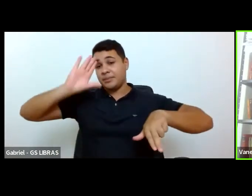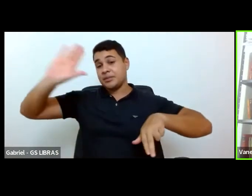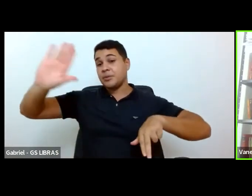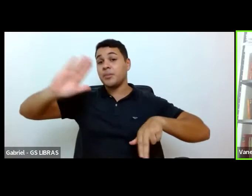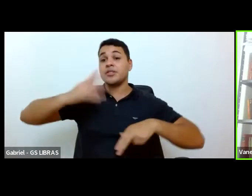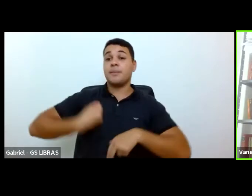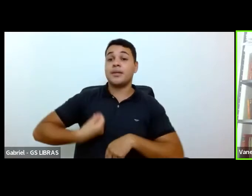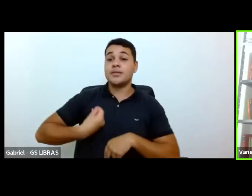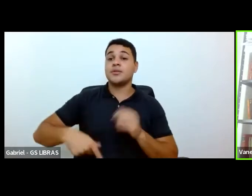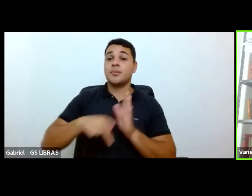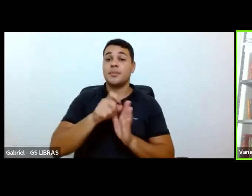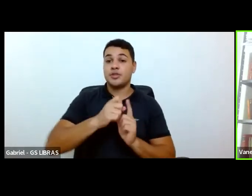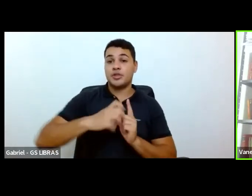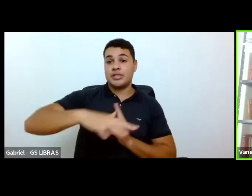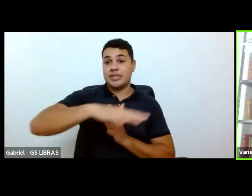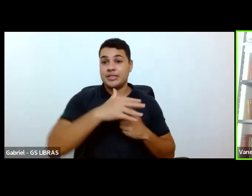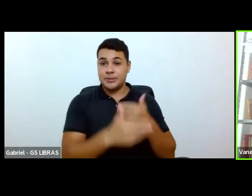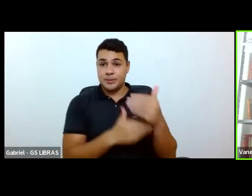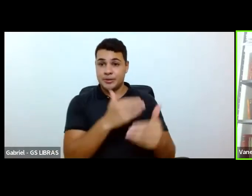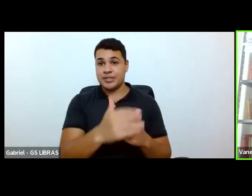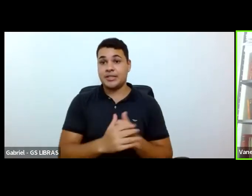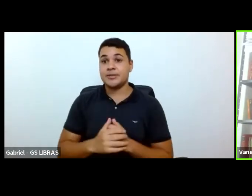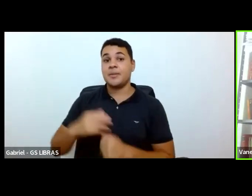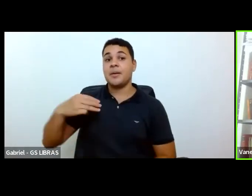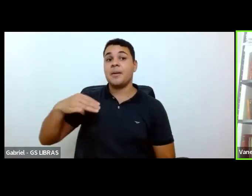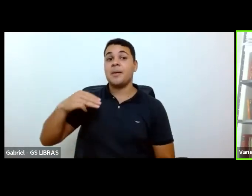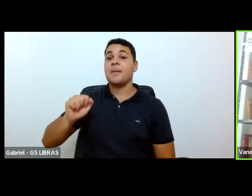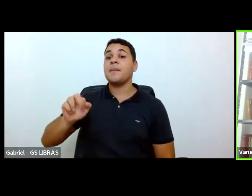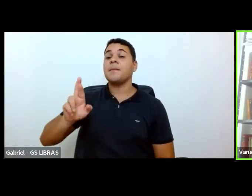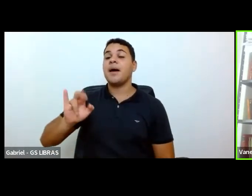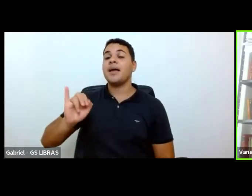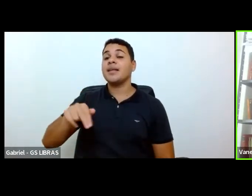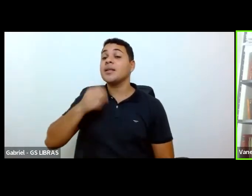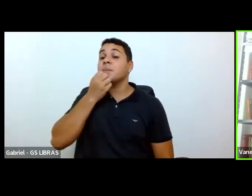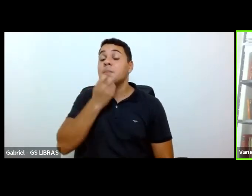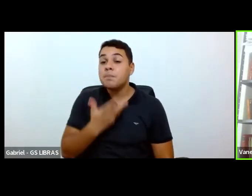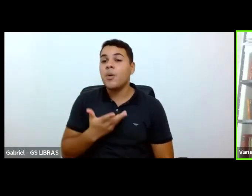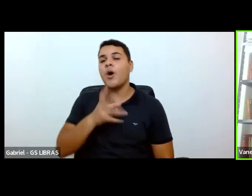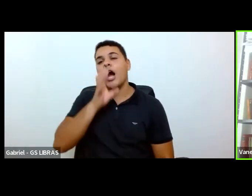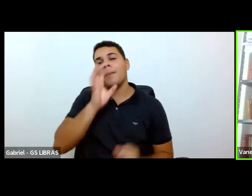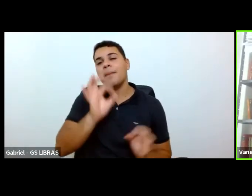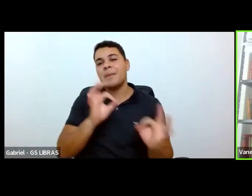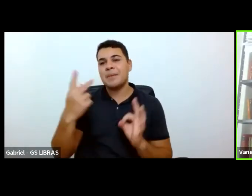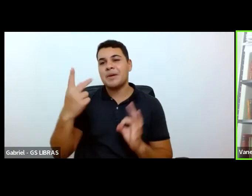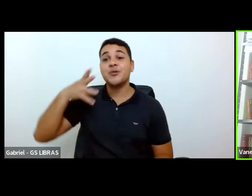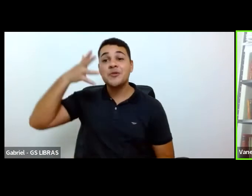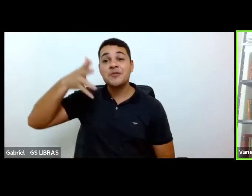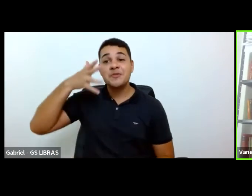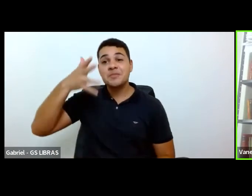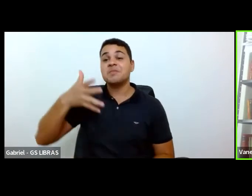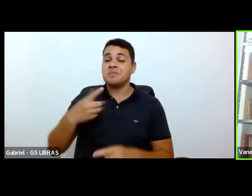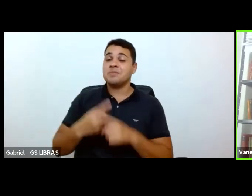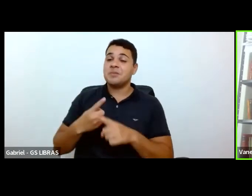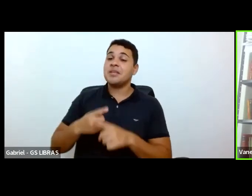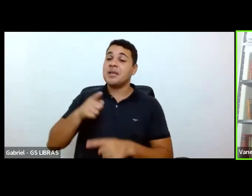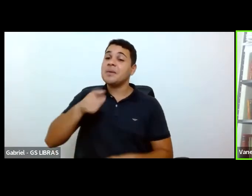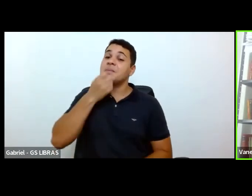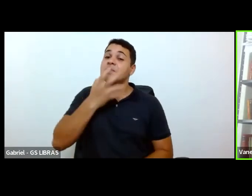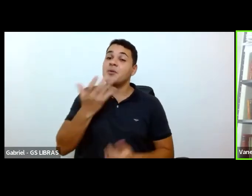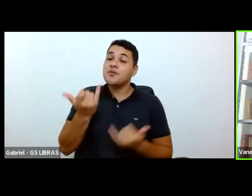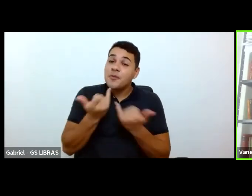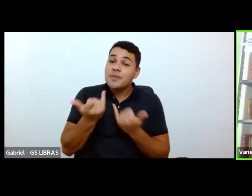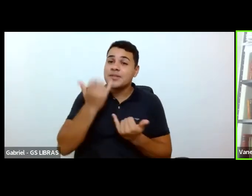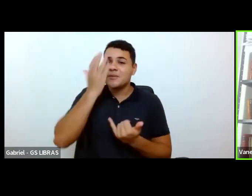processo. Marina, que bom também te ouvir, como é importante termos esse comitê atuante na Fiocruz. E a Gisela